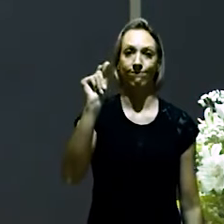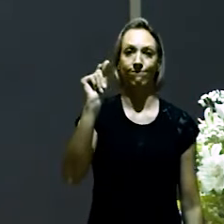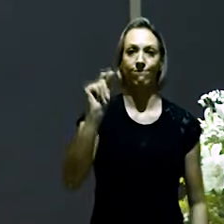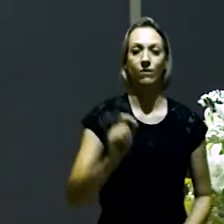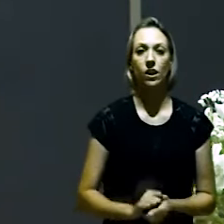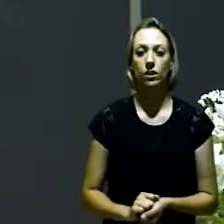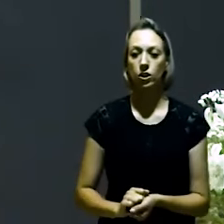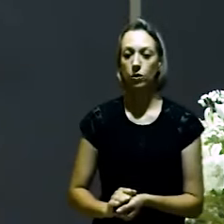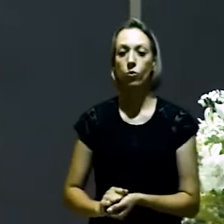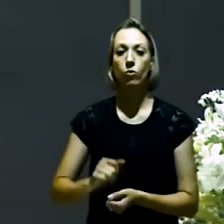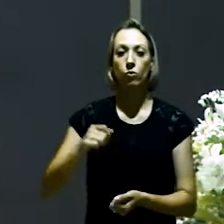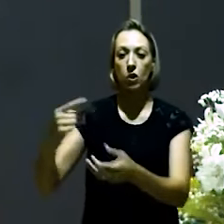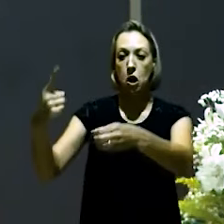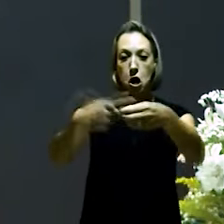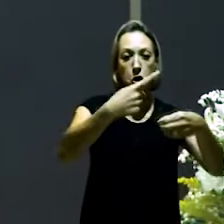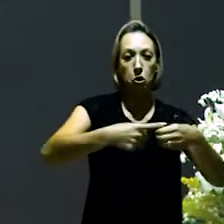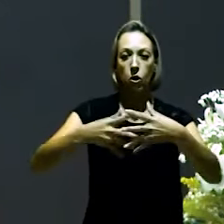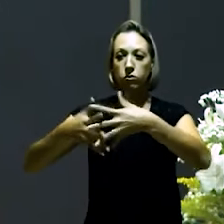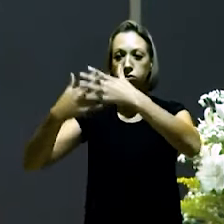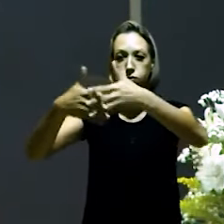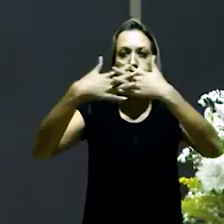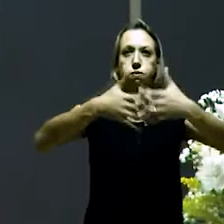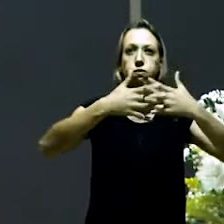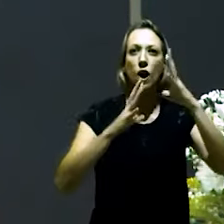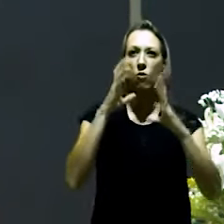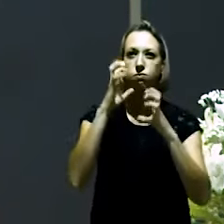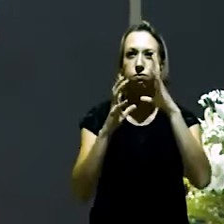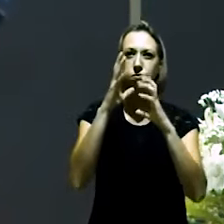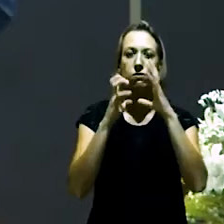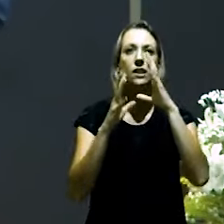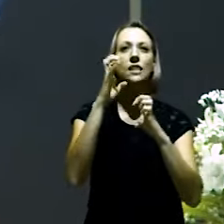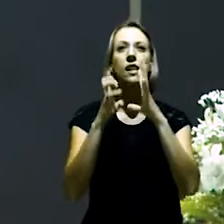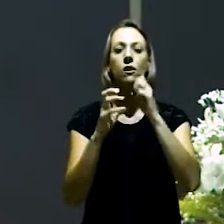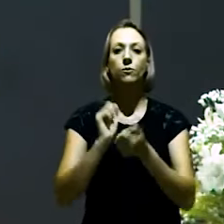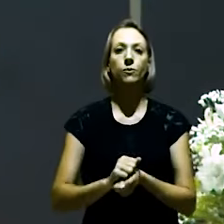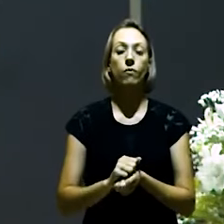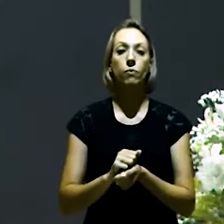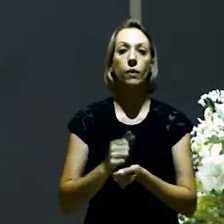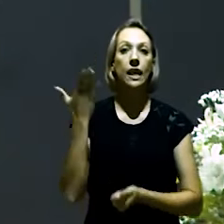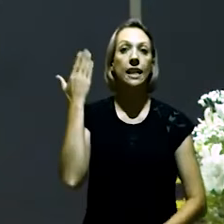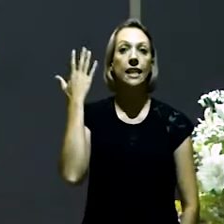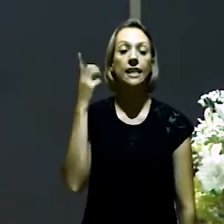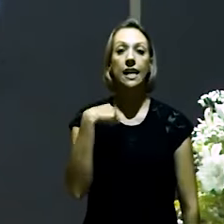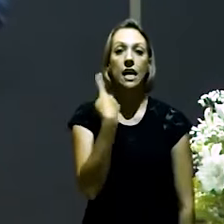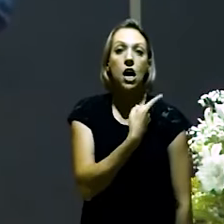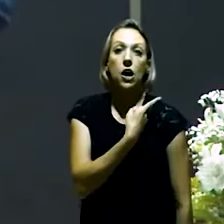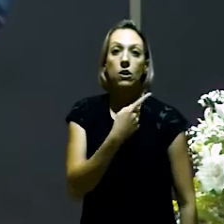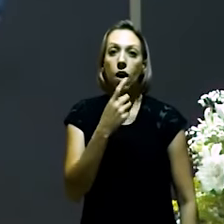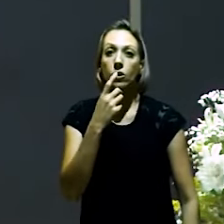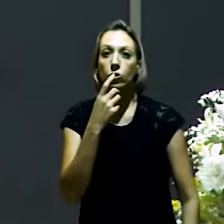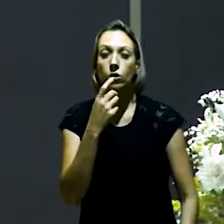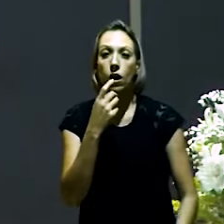nesse ambiente de guerra onde estávamos ao escrever. Que nós estávamos mortos nos nossos pecados e